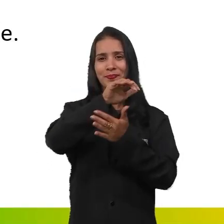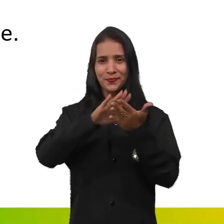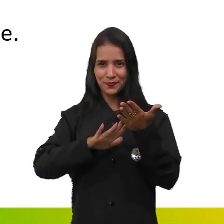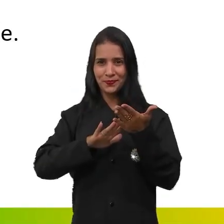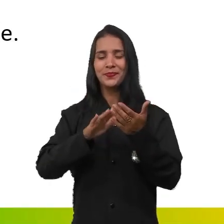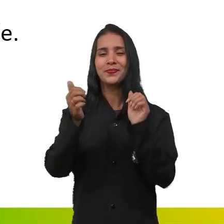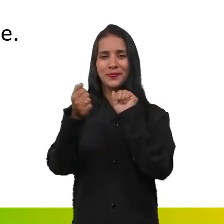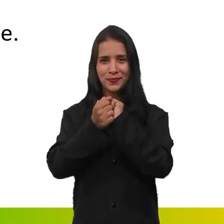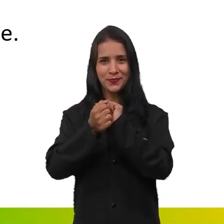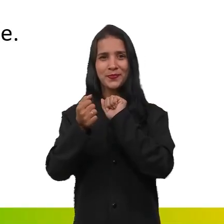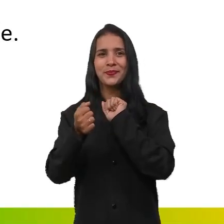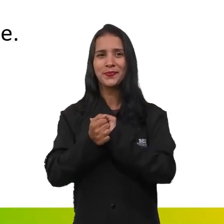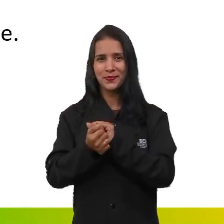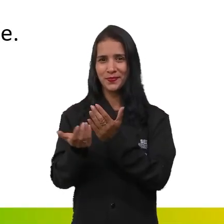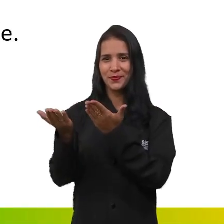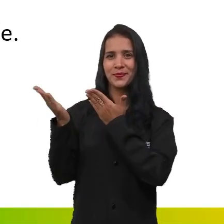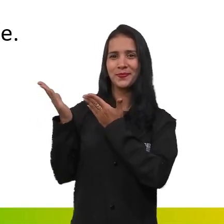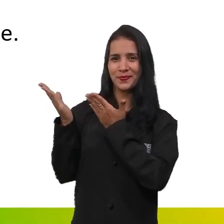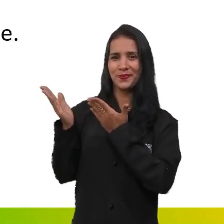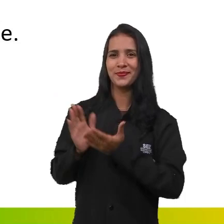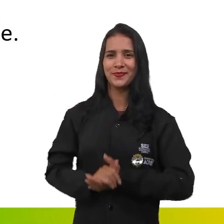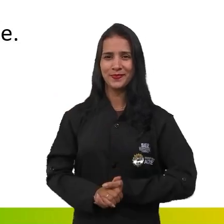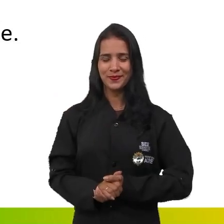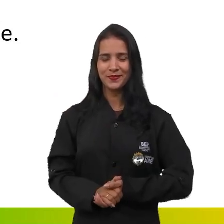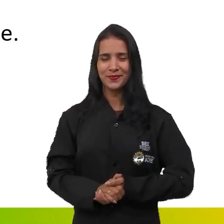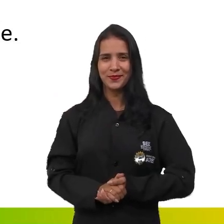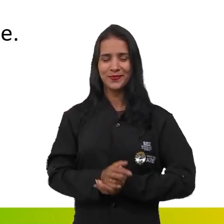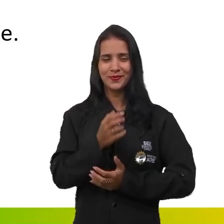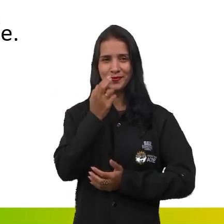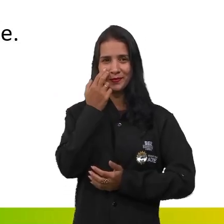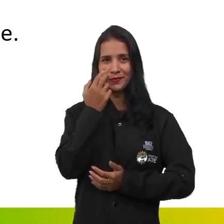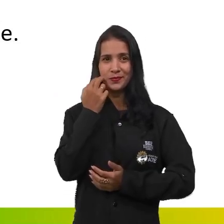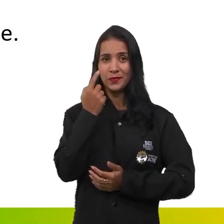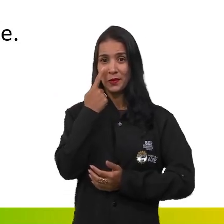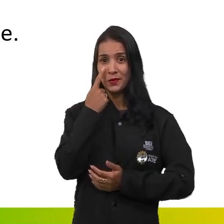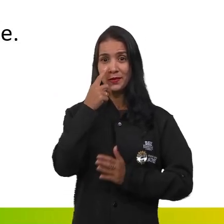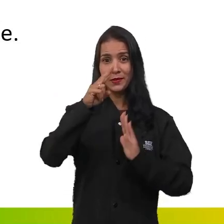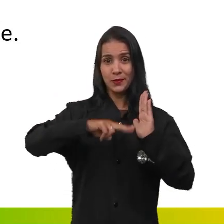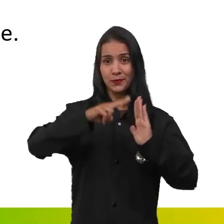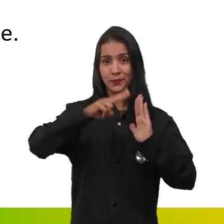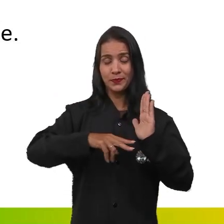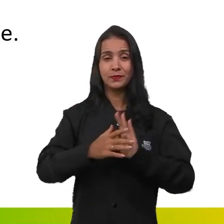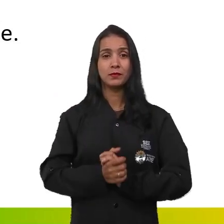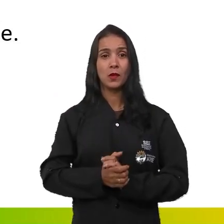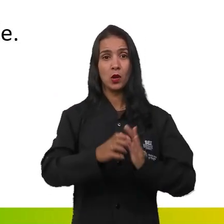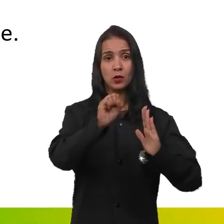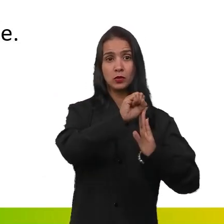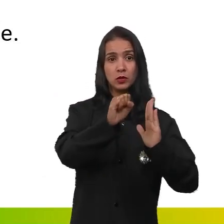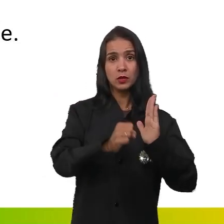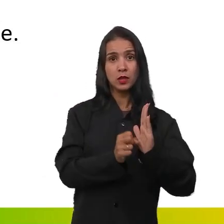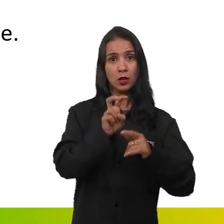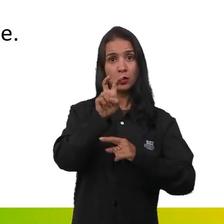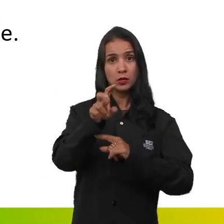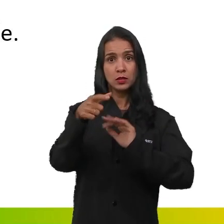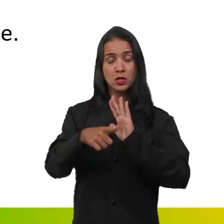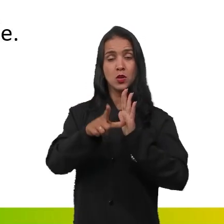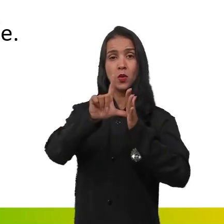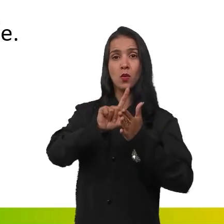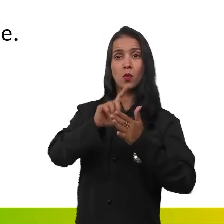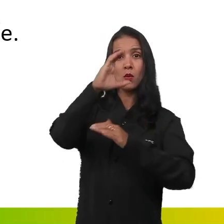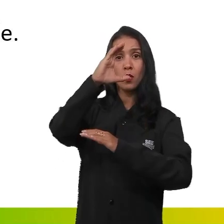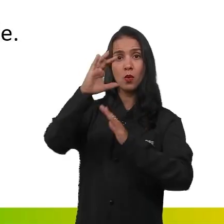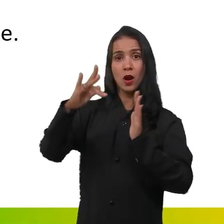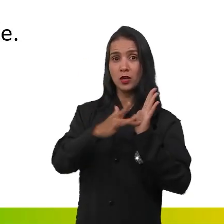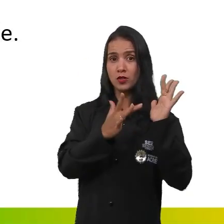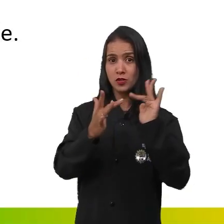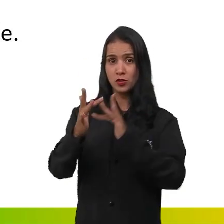resolver comigo essa questão. Acompanha comigo então. No século V a.C., Atenas vivia